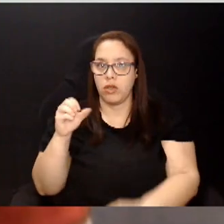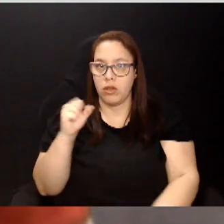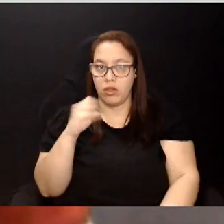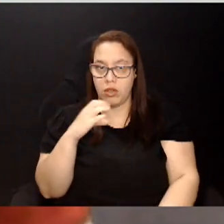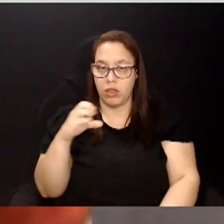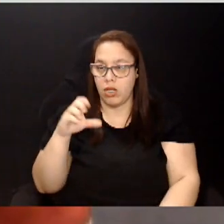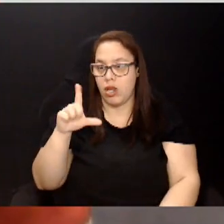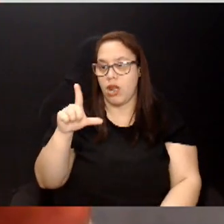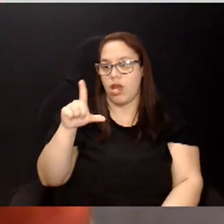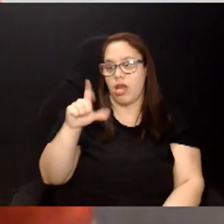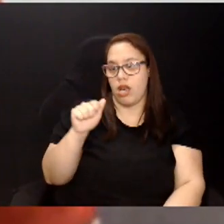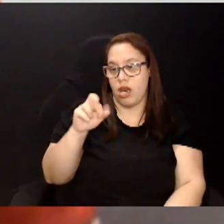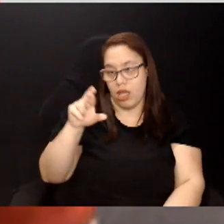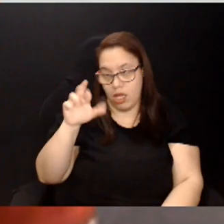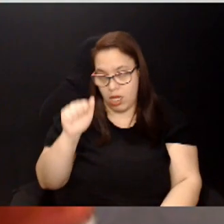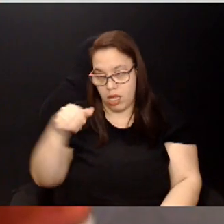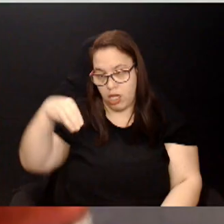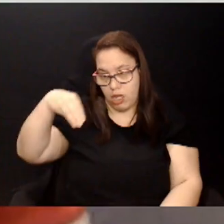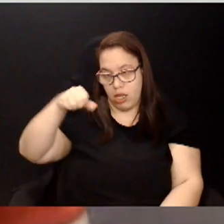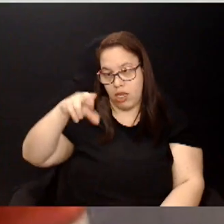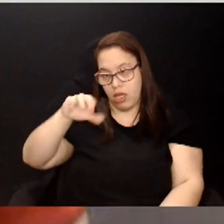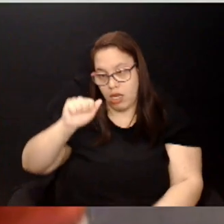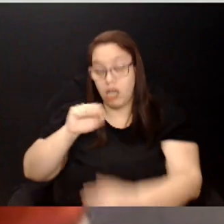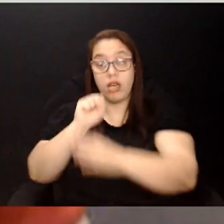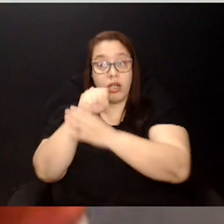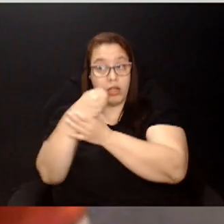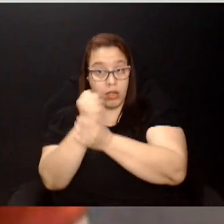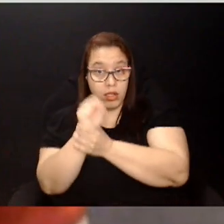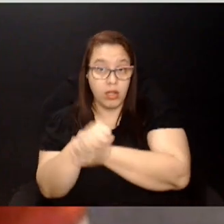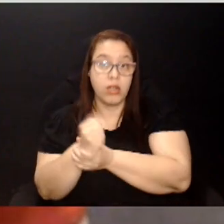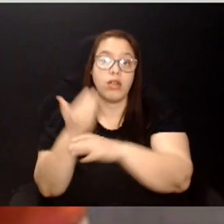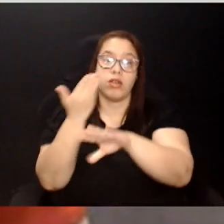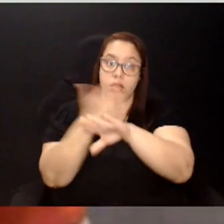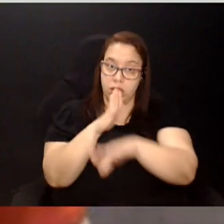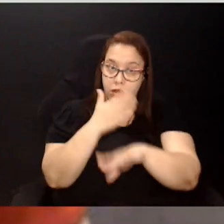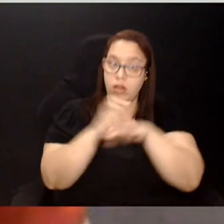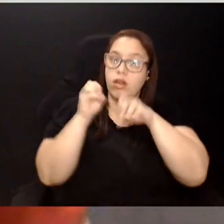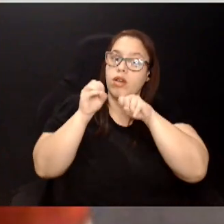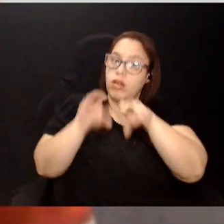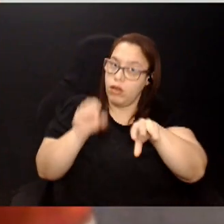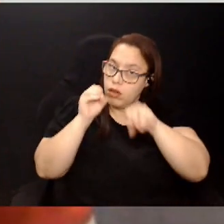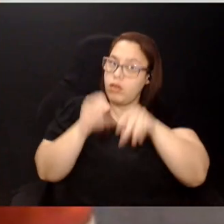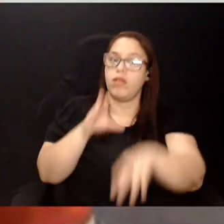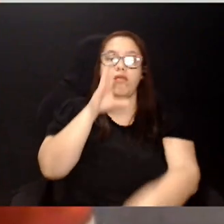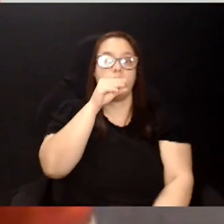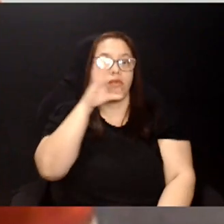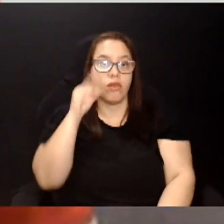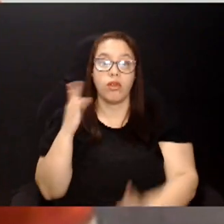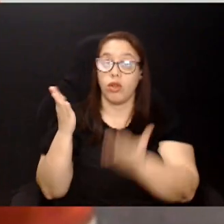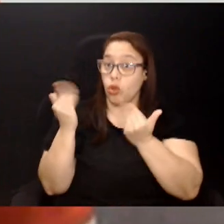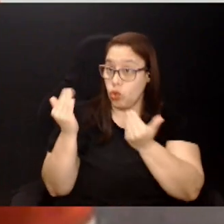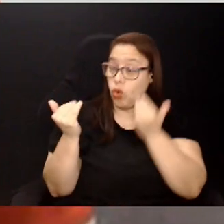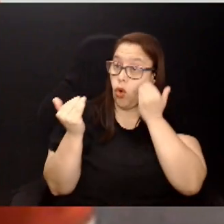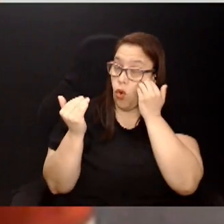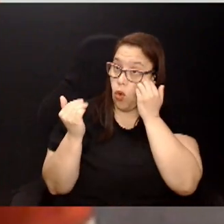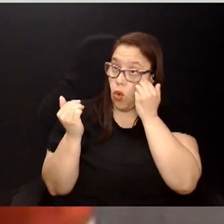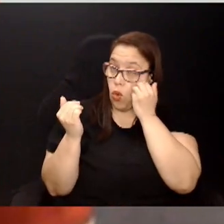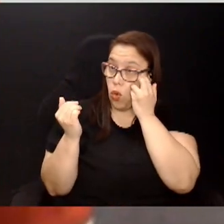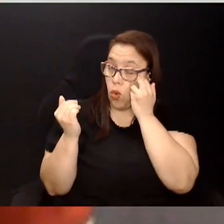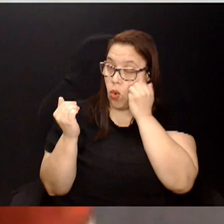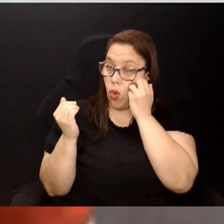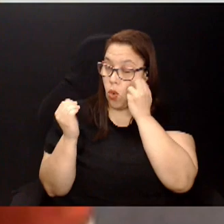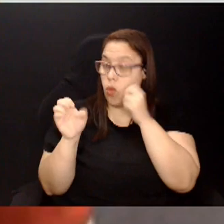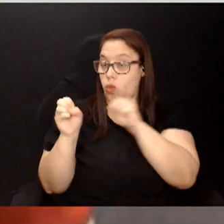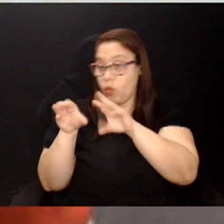trabalha na habilitação, na reabilitação e até na capacitação desse adolescente, desse jovem na educação e